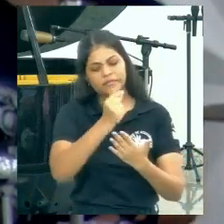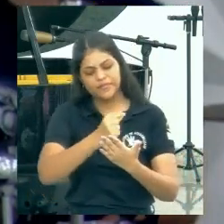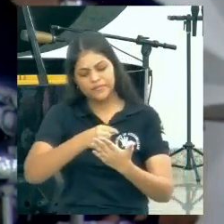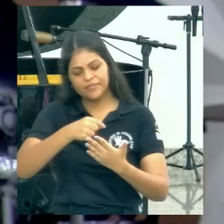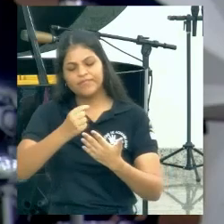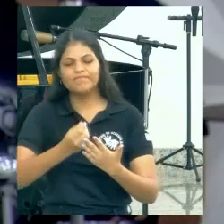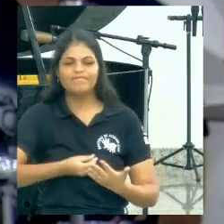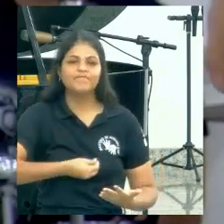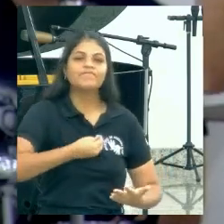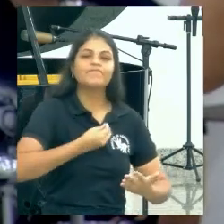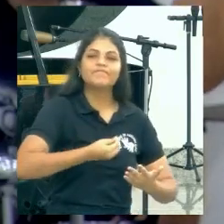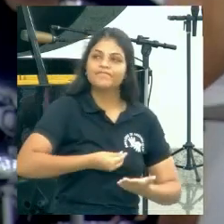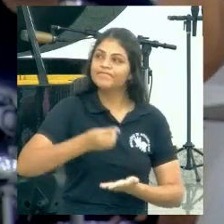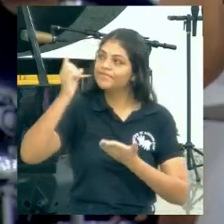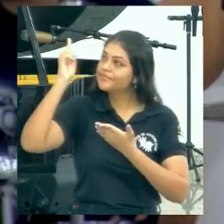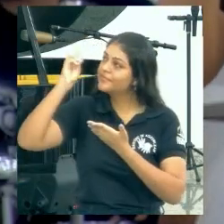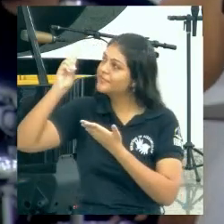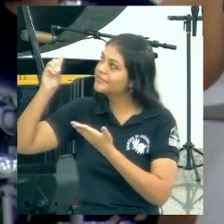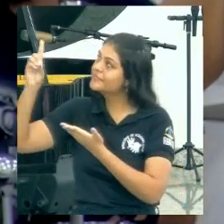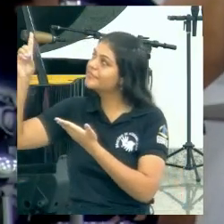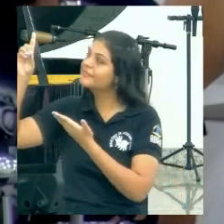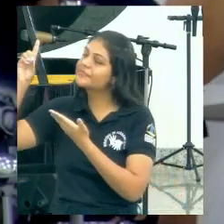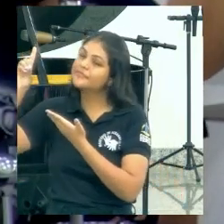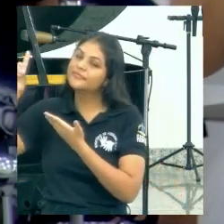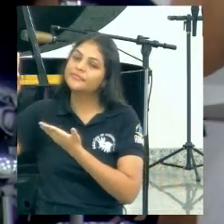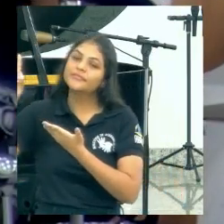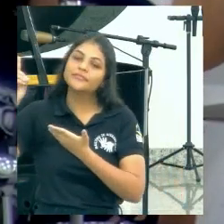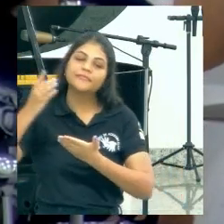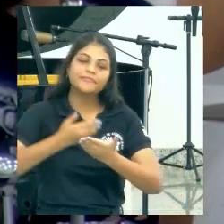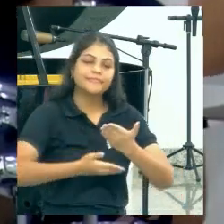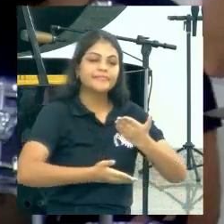carta viva de Deus